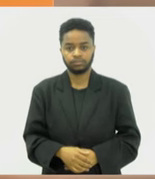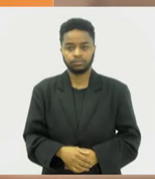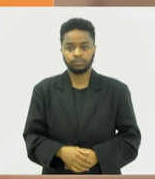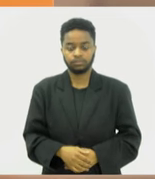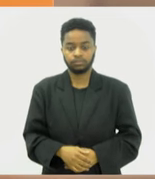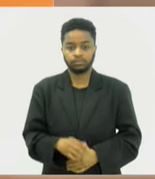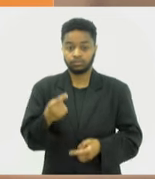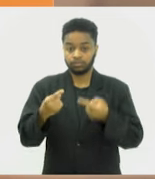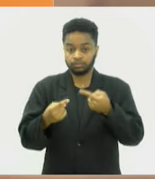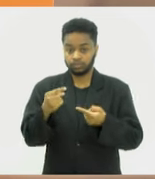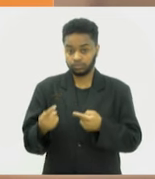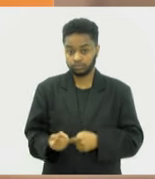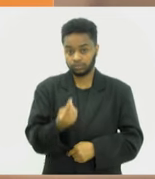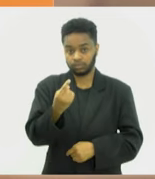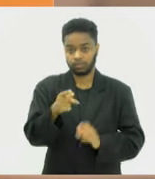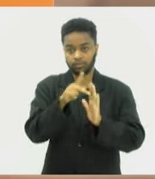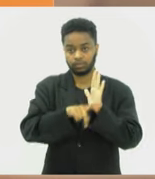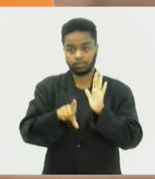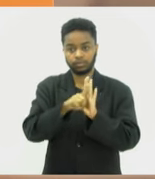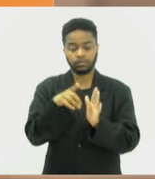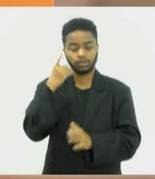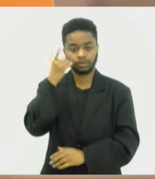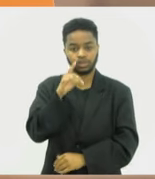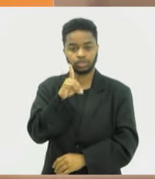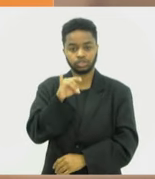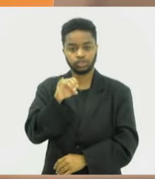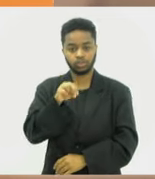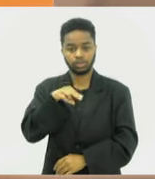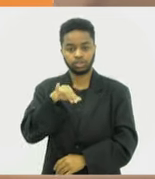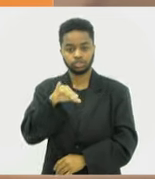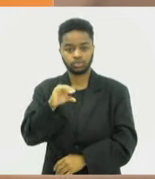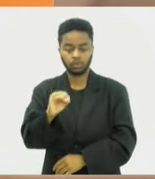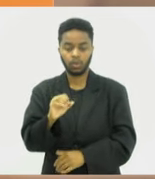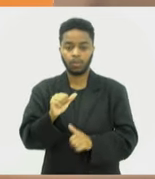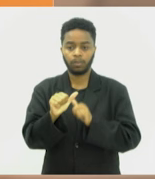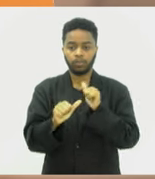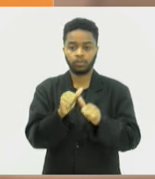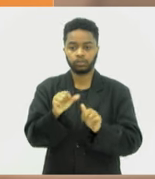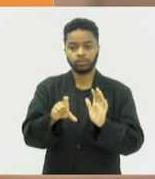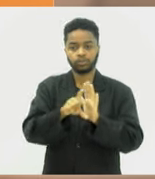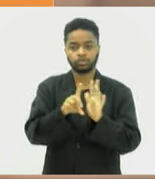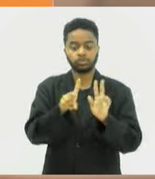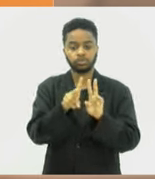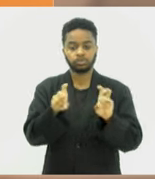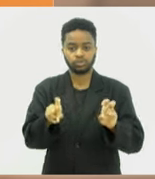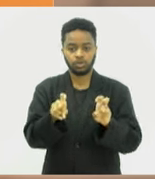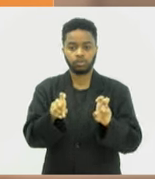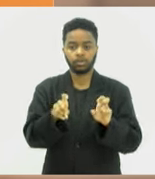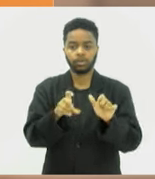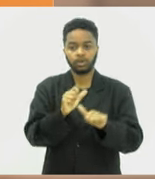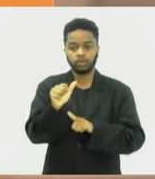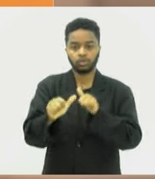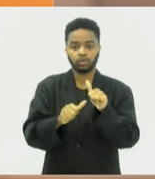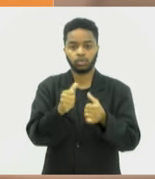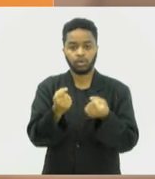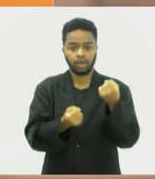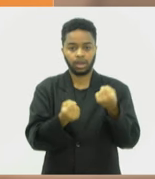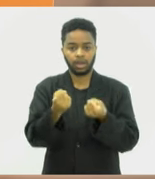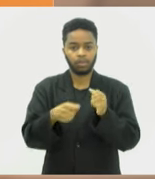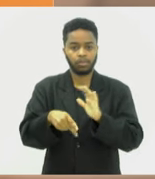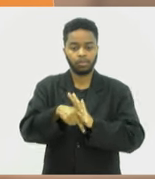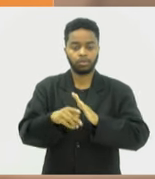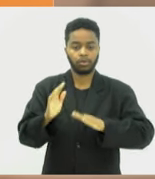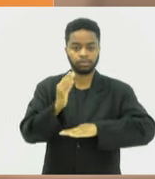Em discussão única, projeto do deputado Dionísio Lins, que altera a legislação sobre a troca de veículos pelos